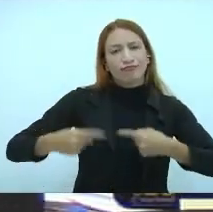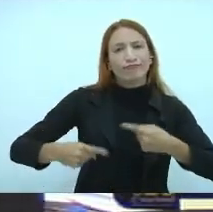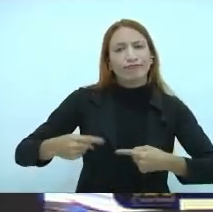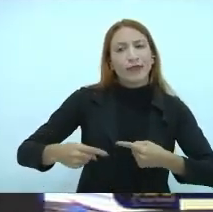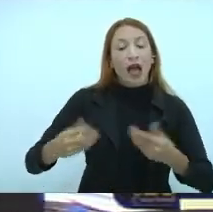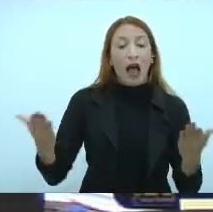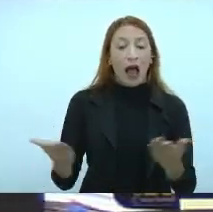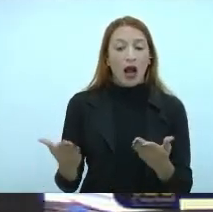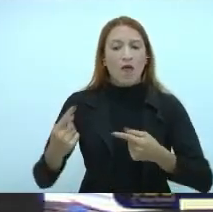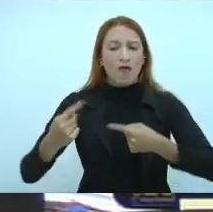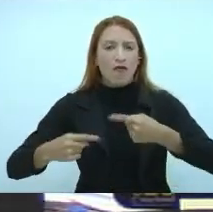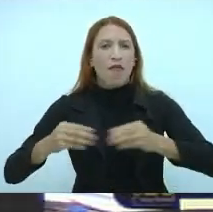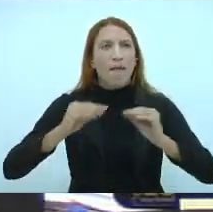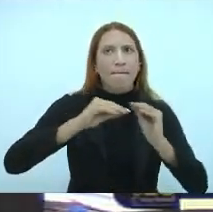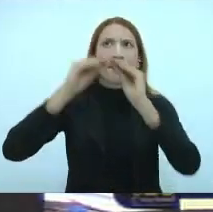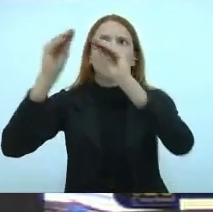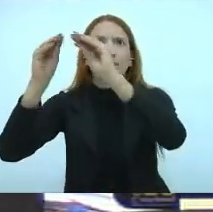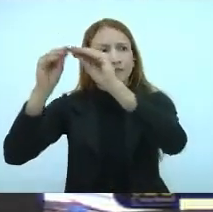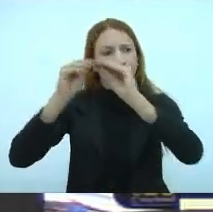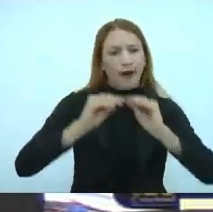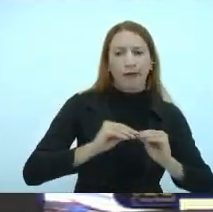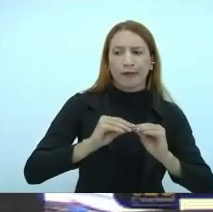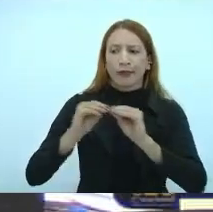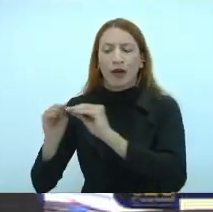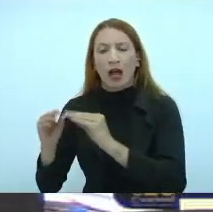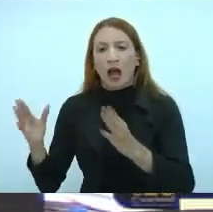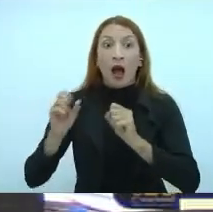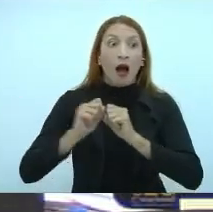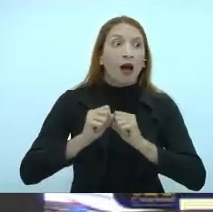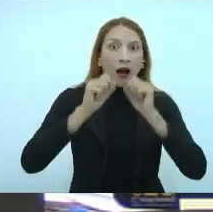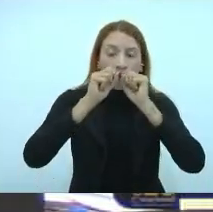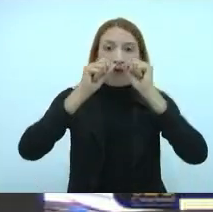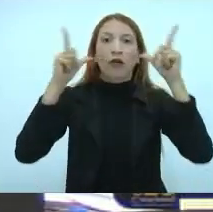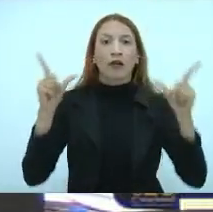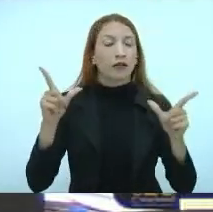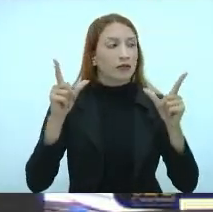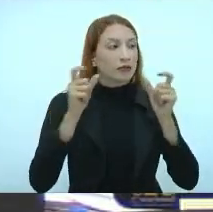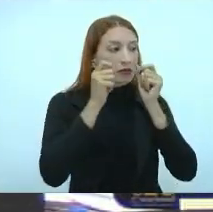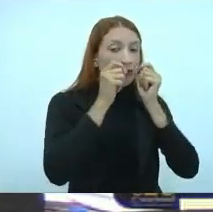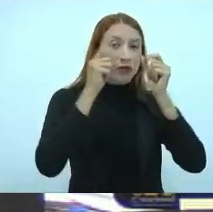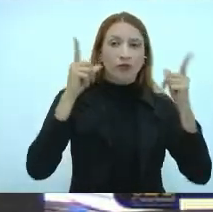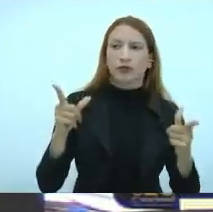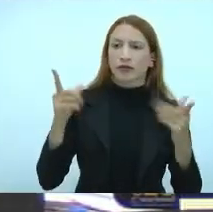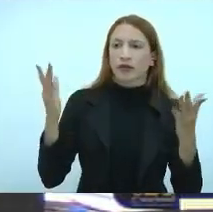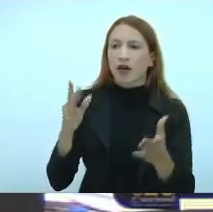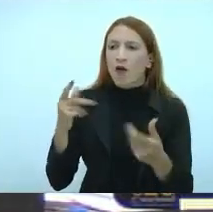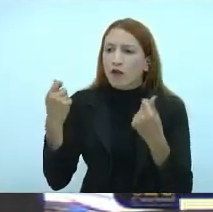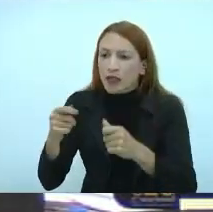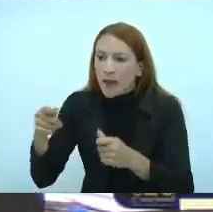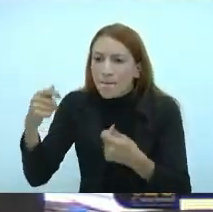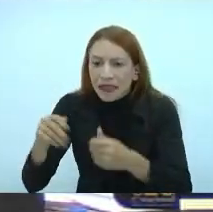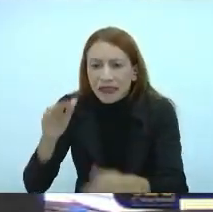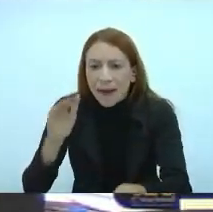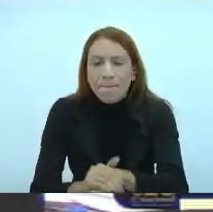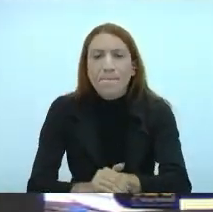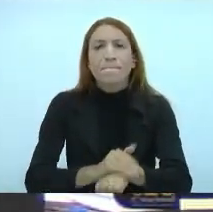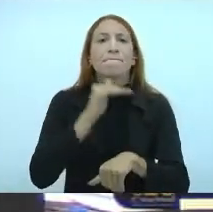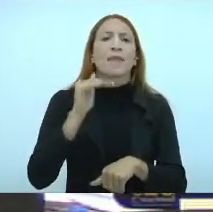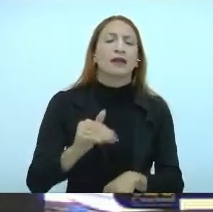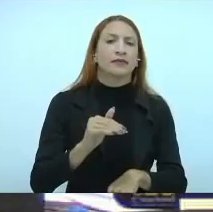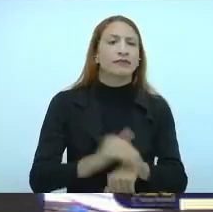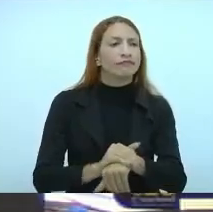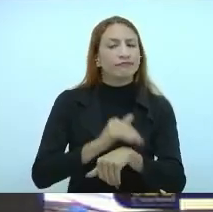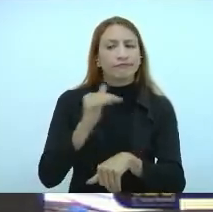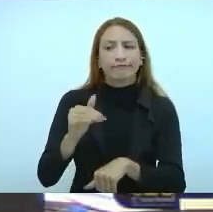agora vem fazer política cá pelo amor de Deus minha gente acorda acorda vocês merecem mais do que isso